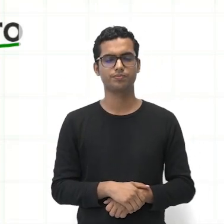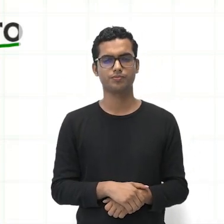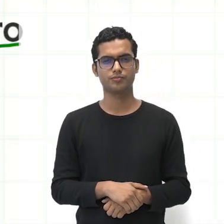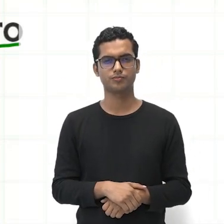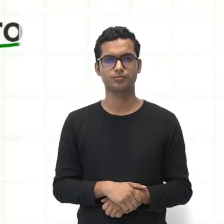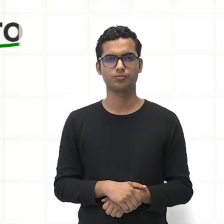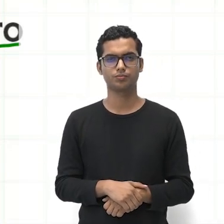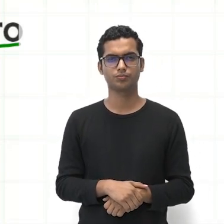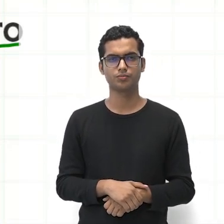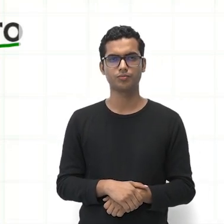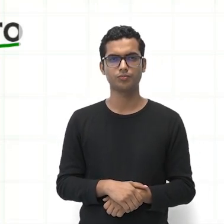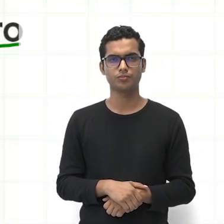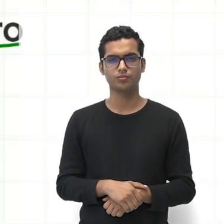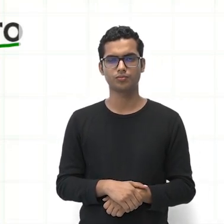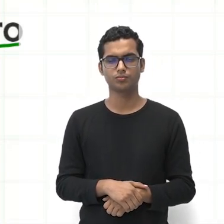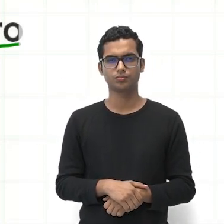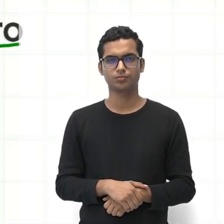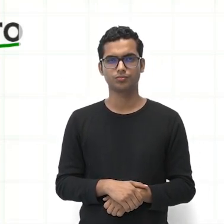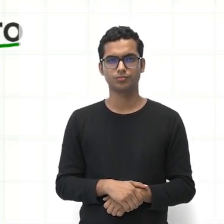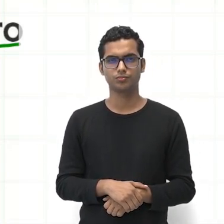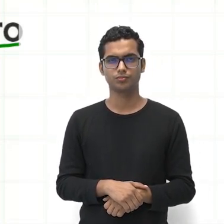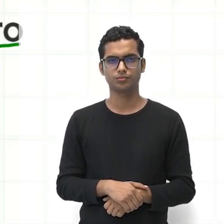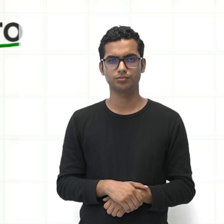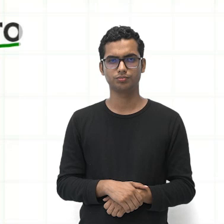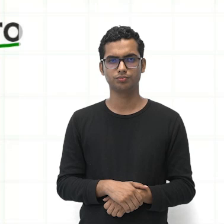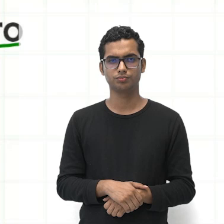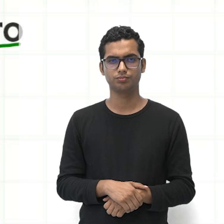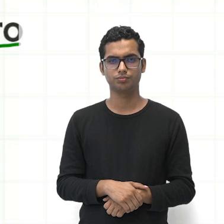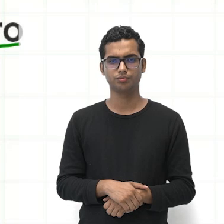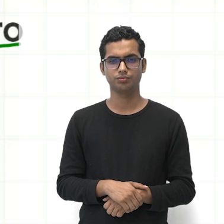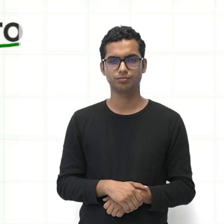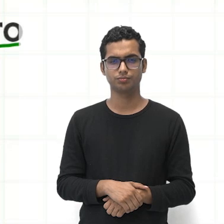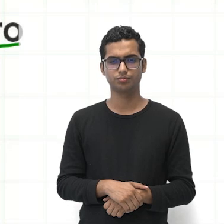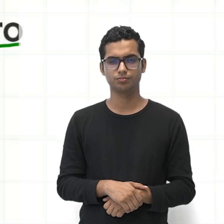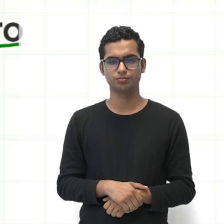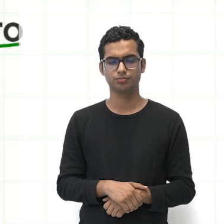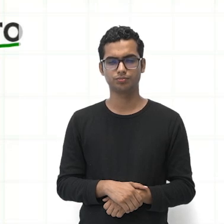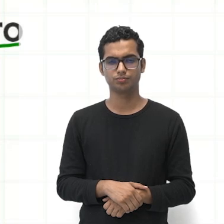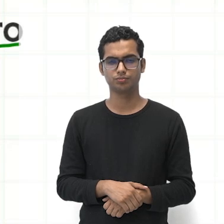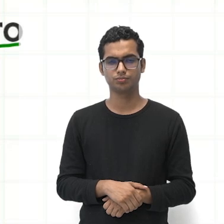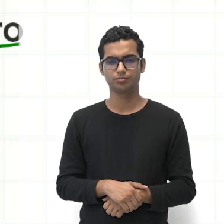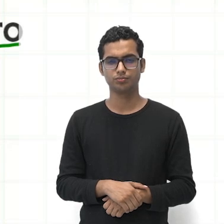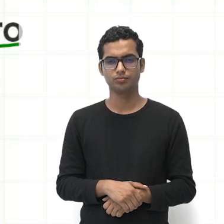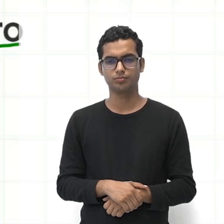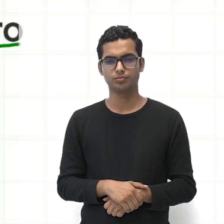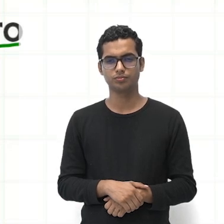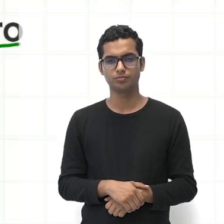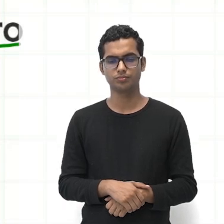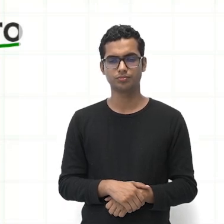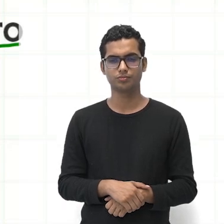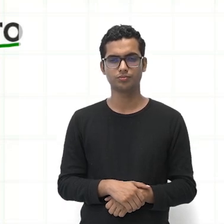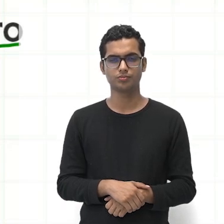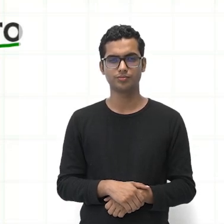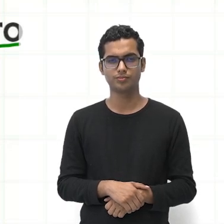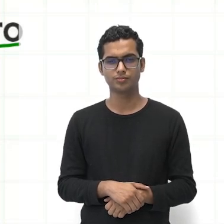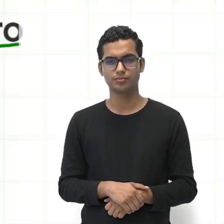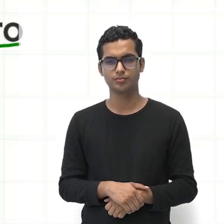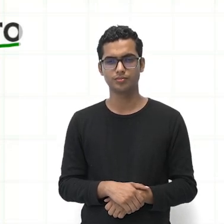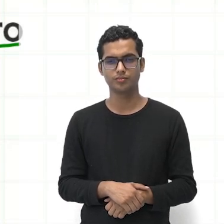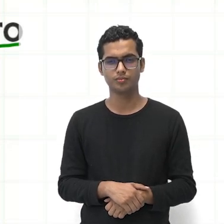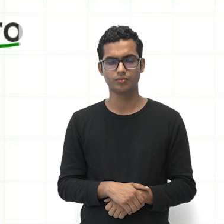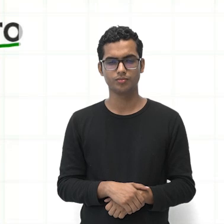bastonetes recebe ela e faz o quê? Inverte. Opa, ficou muito grande,